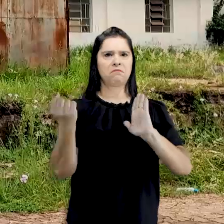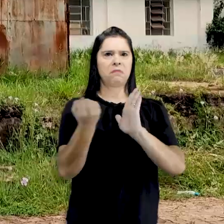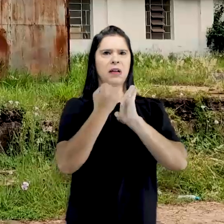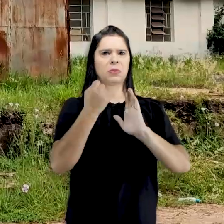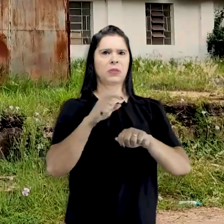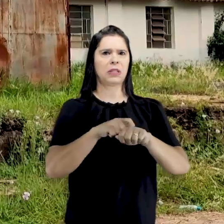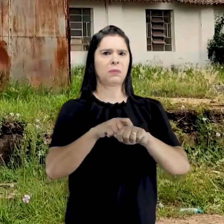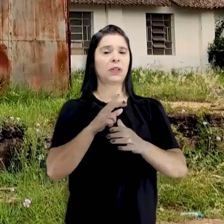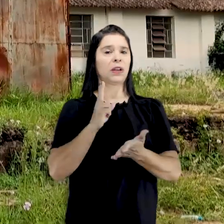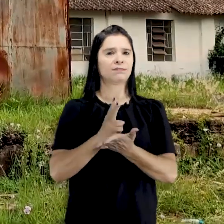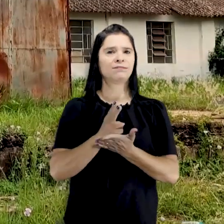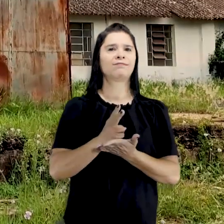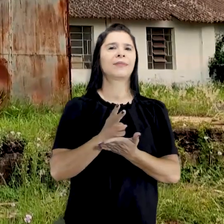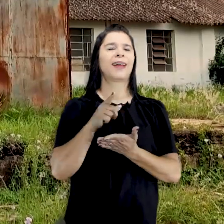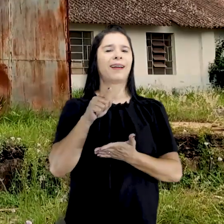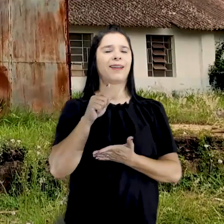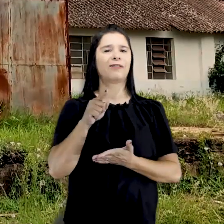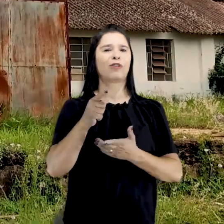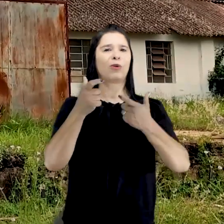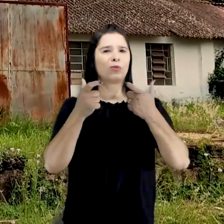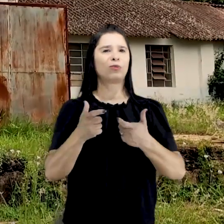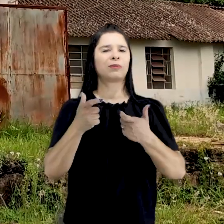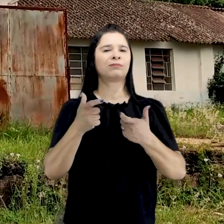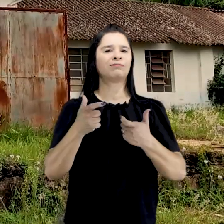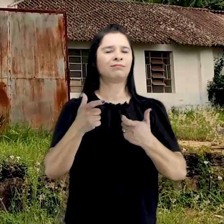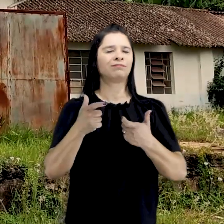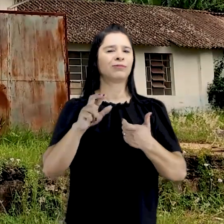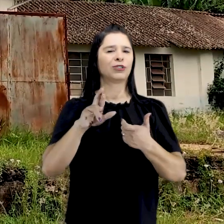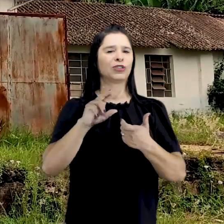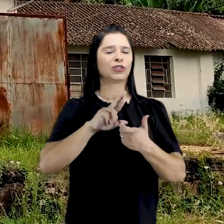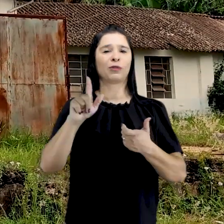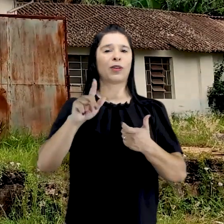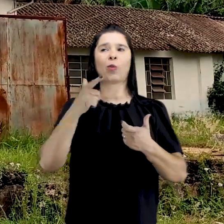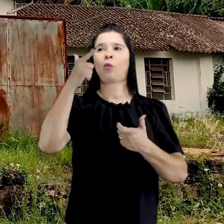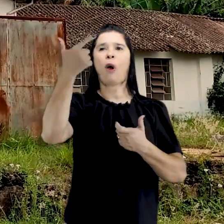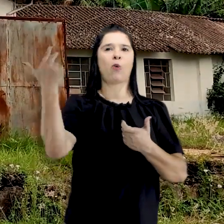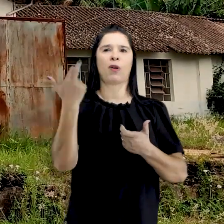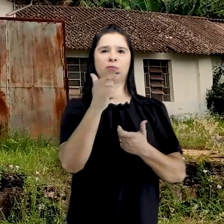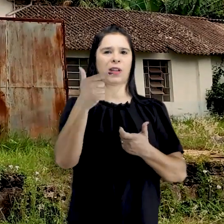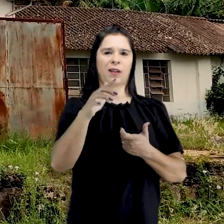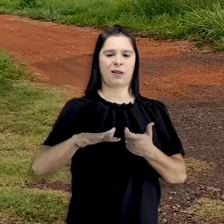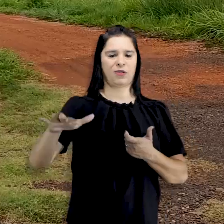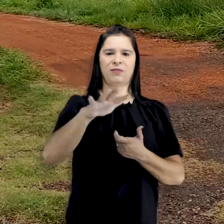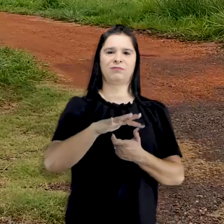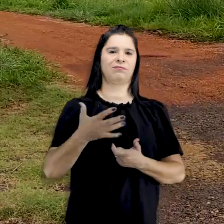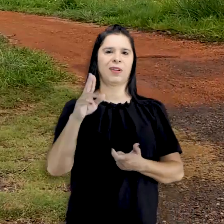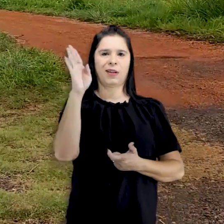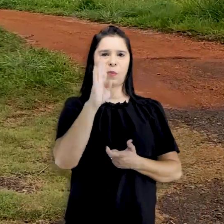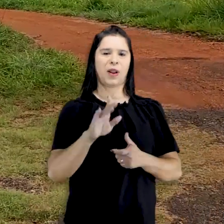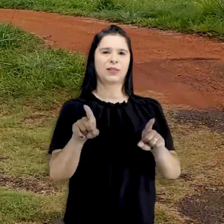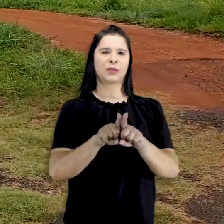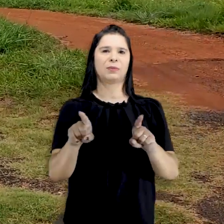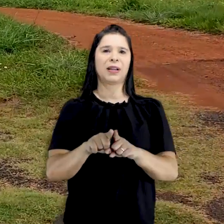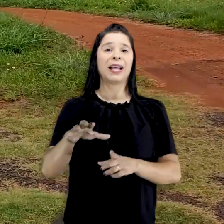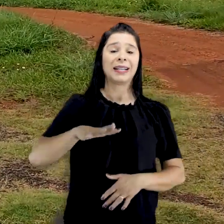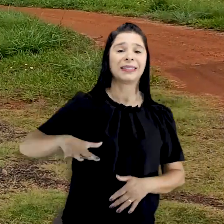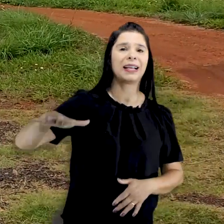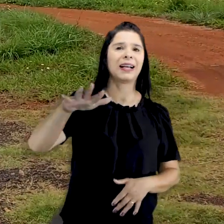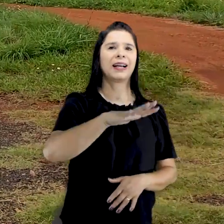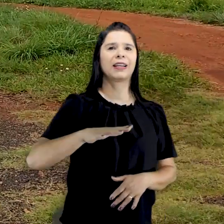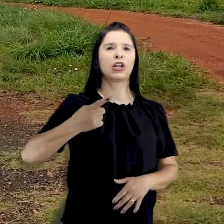acabou sendo uma peça rara desse tipo de arquitetura na região e no Brasil. Essa área que a gente está, ela é vista